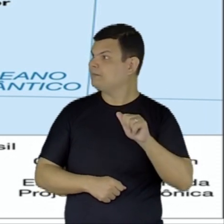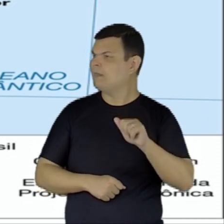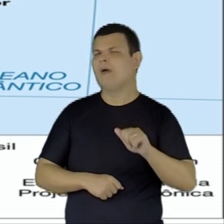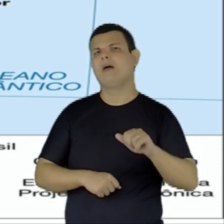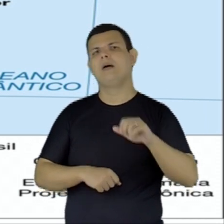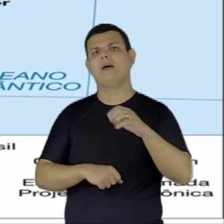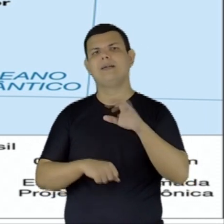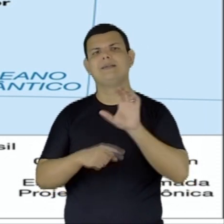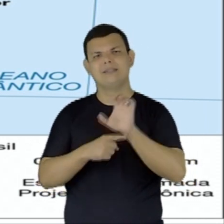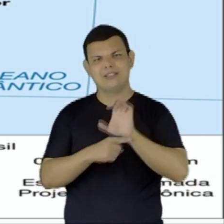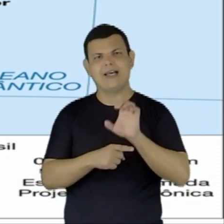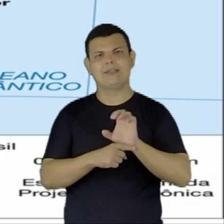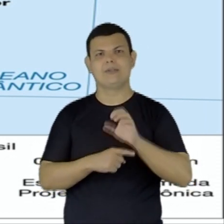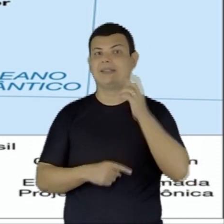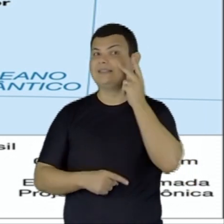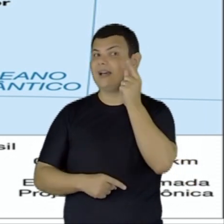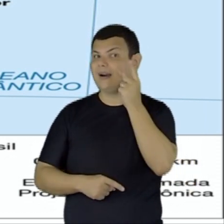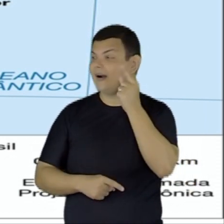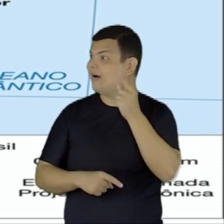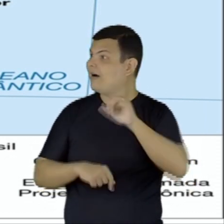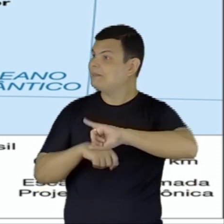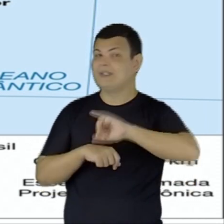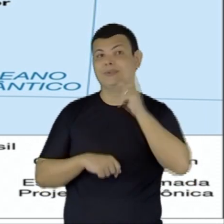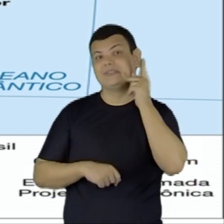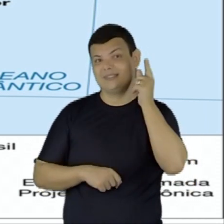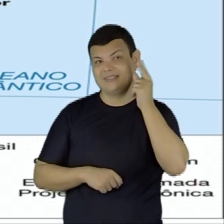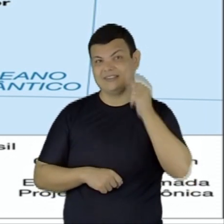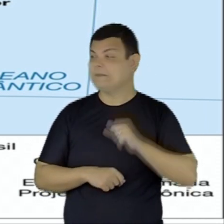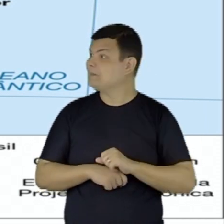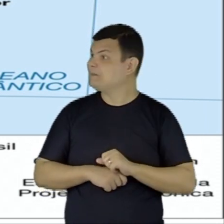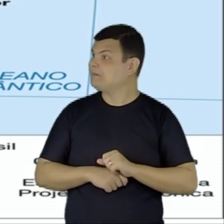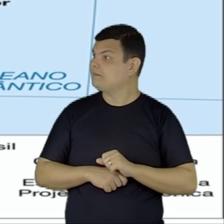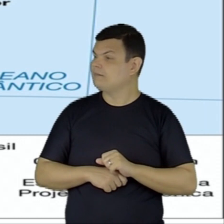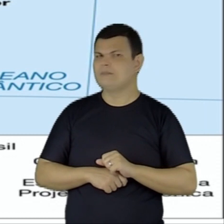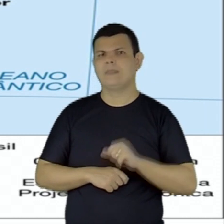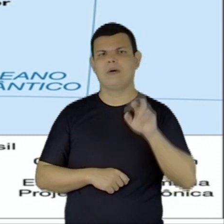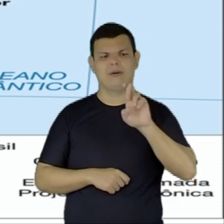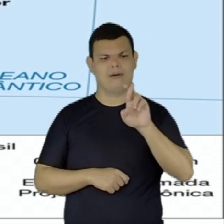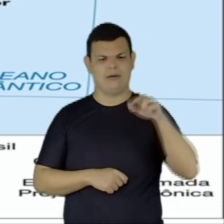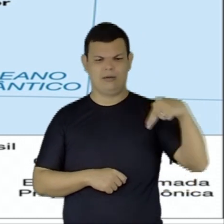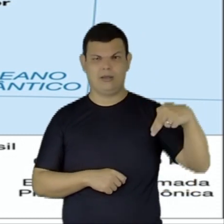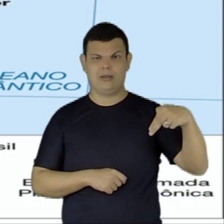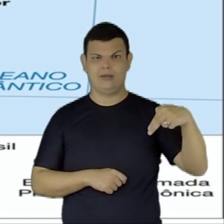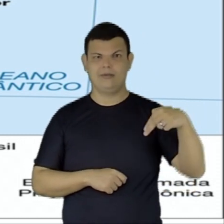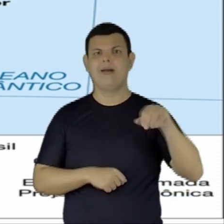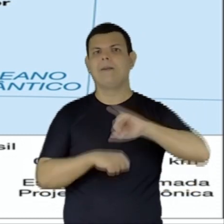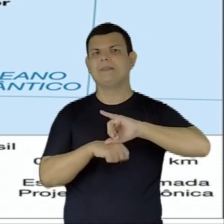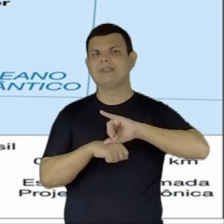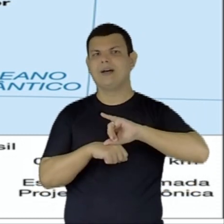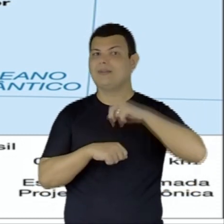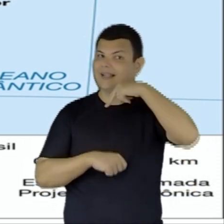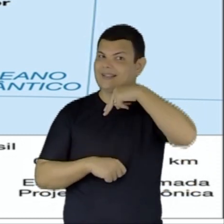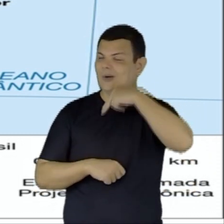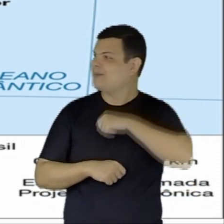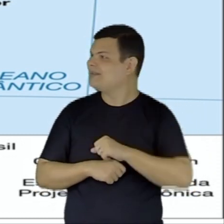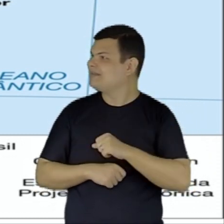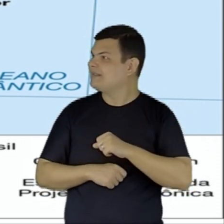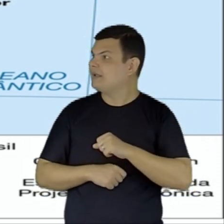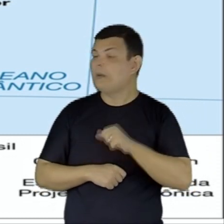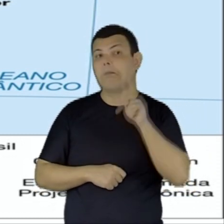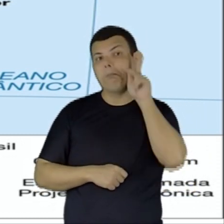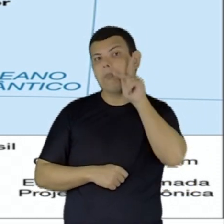Ceará, Fortaleza. A capital do Rio Grande do Norte é Natal. A capital do